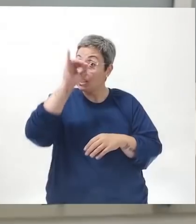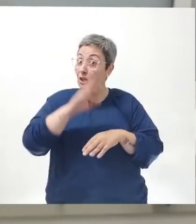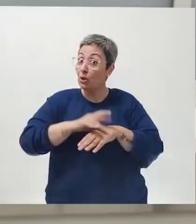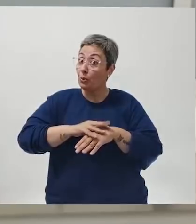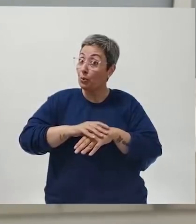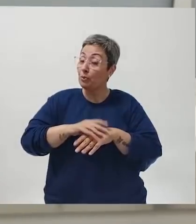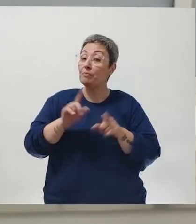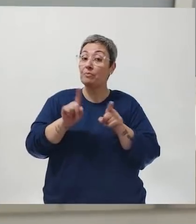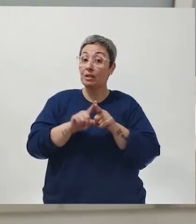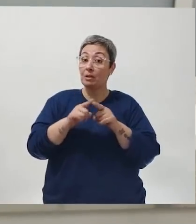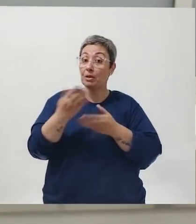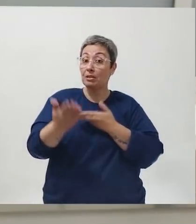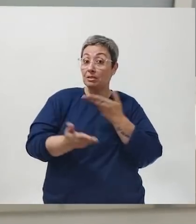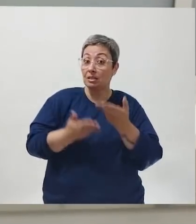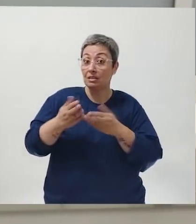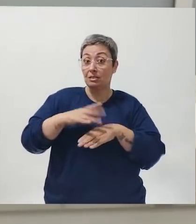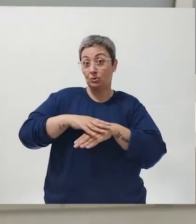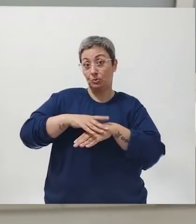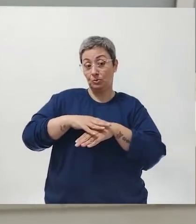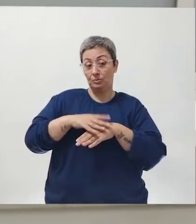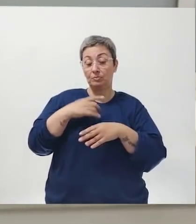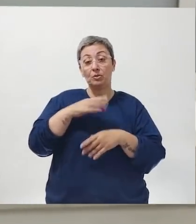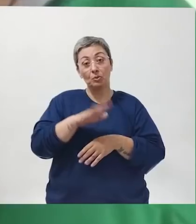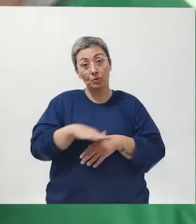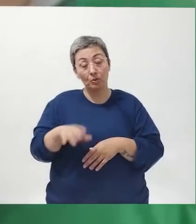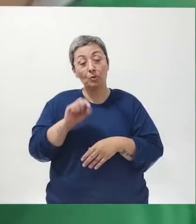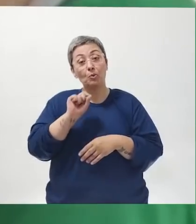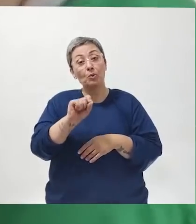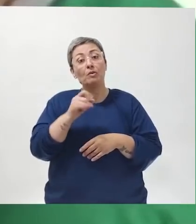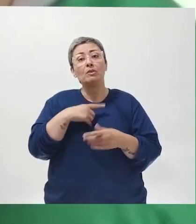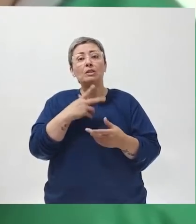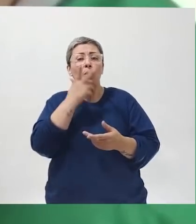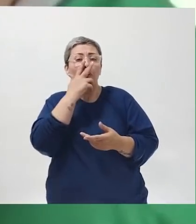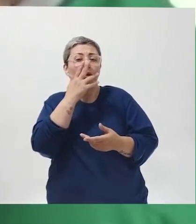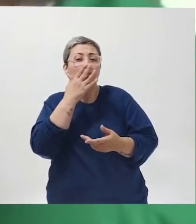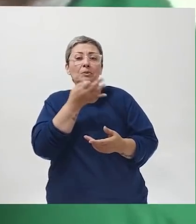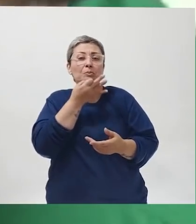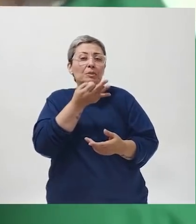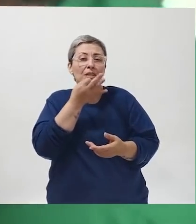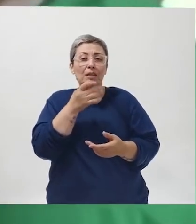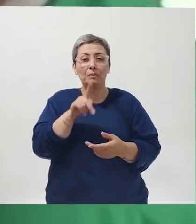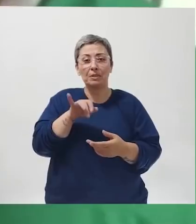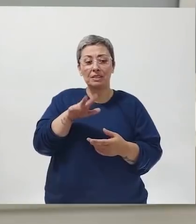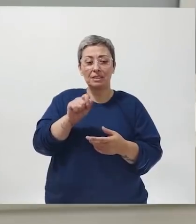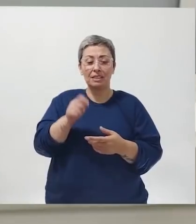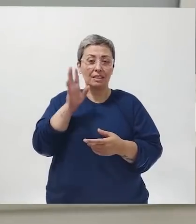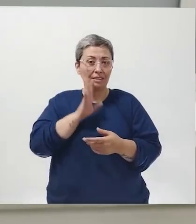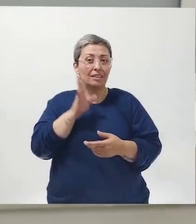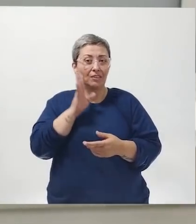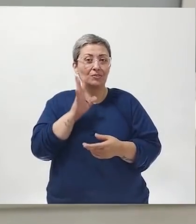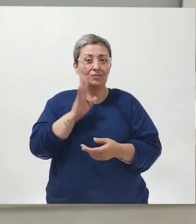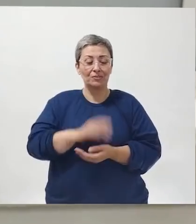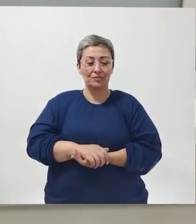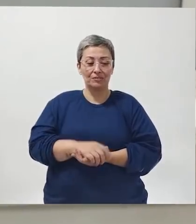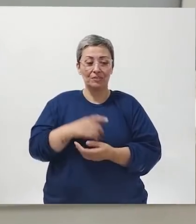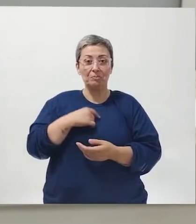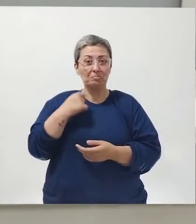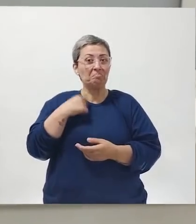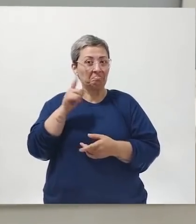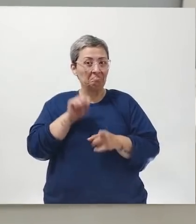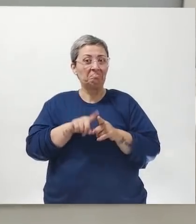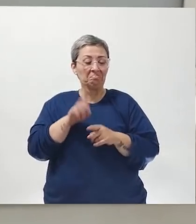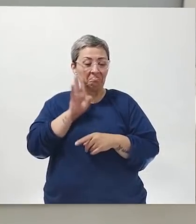doenças. Crianças, o que vocês acharam da pediatria? Legal! Bem louco! A Alice gosta muito do